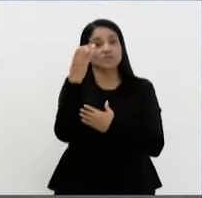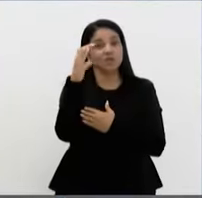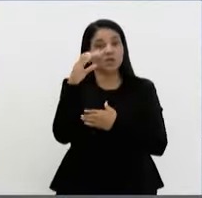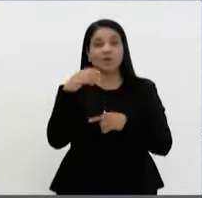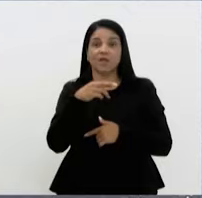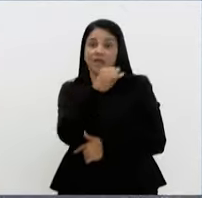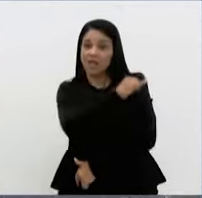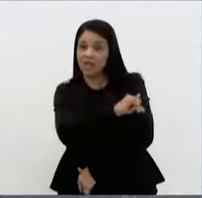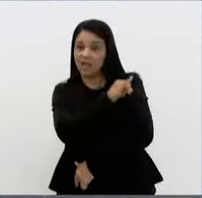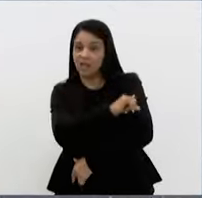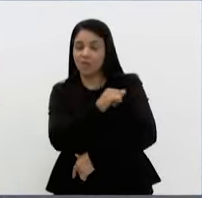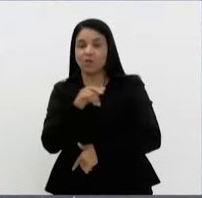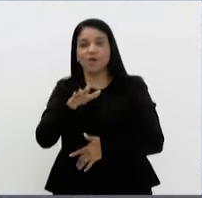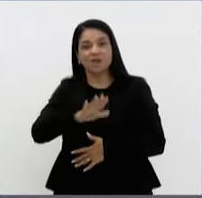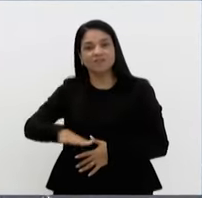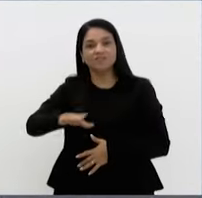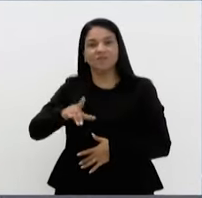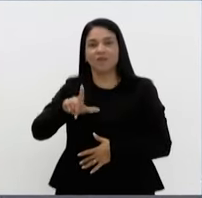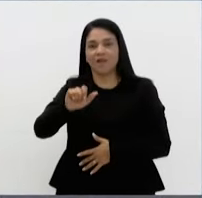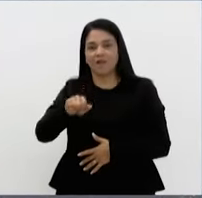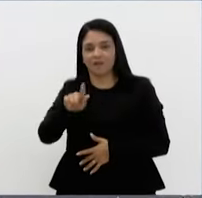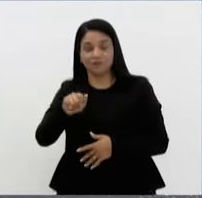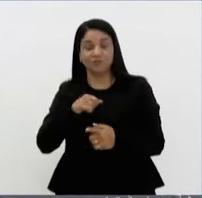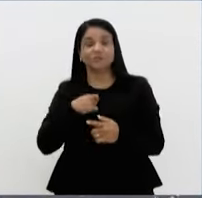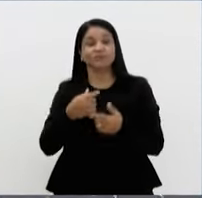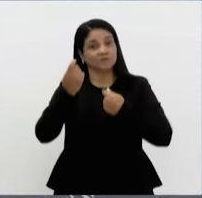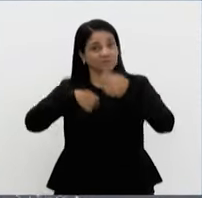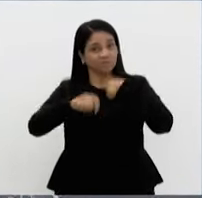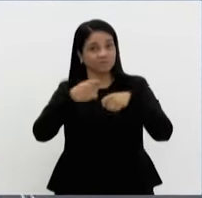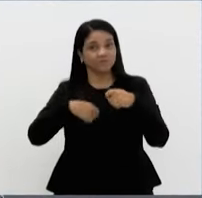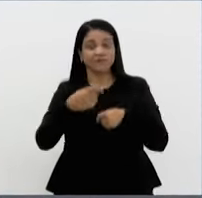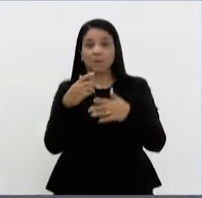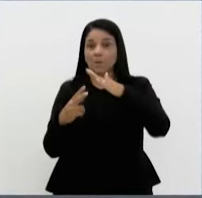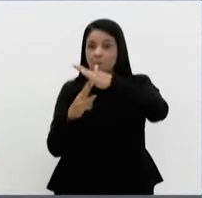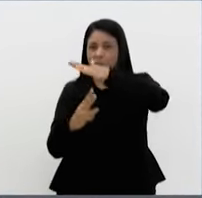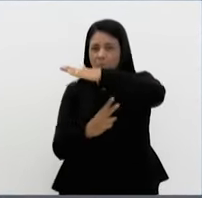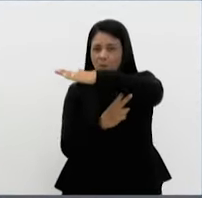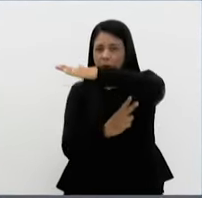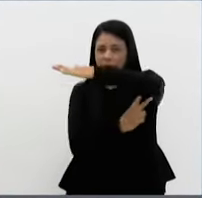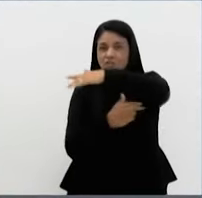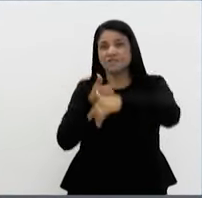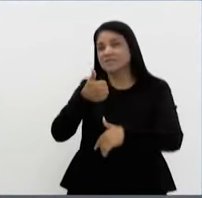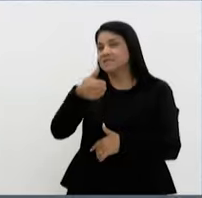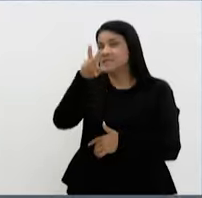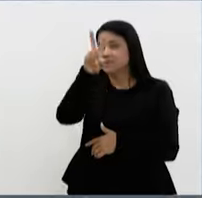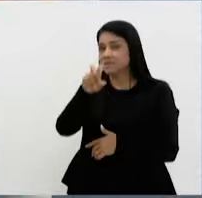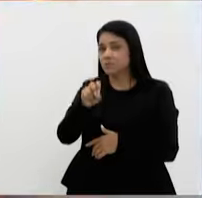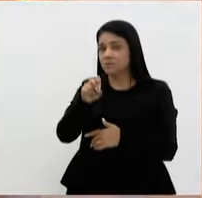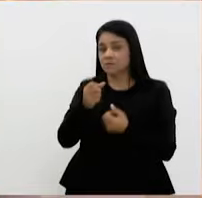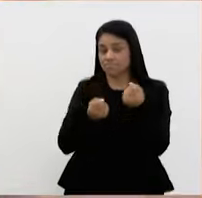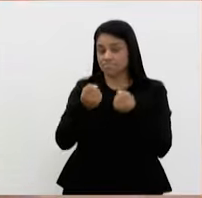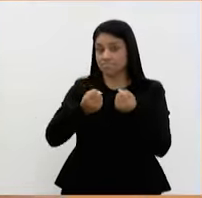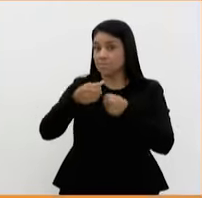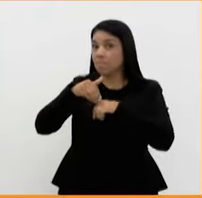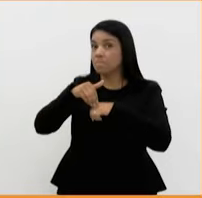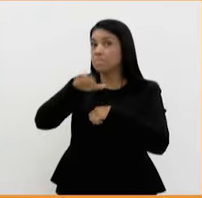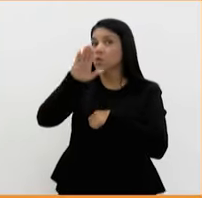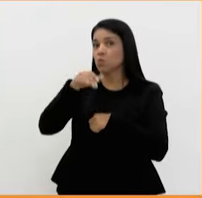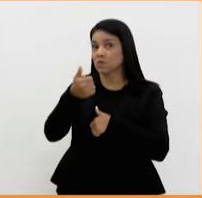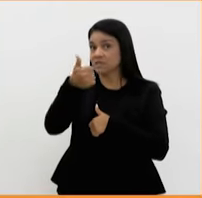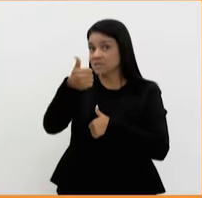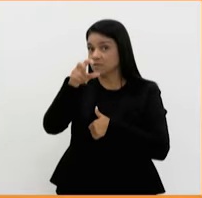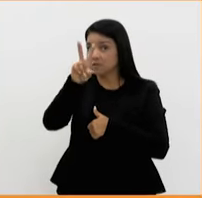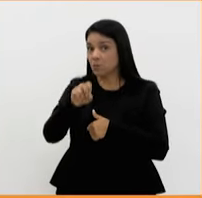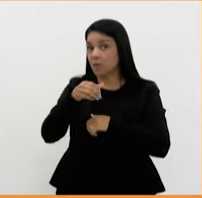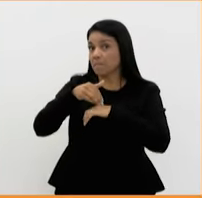da concessionária que administra a ponte indicam um volume diário médio de 150 mil veículos. A vacinação